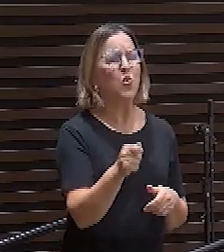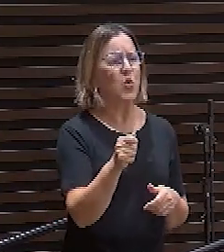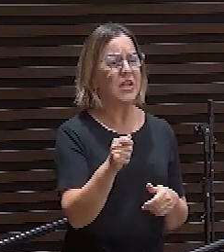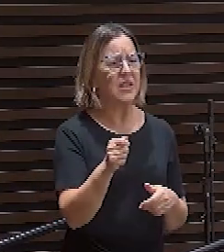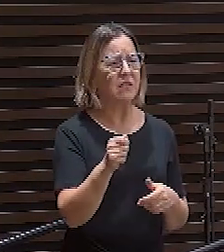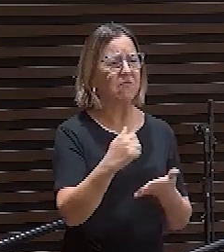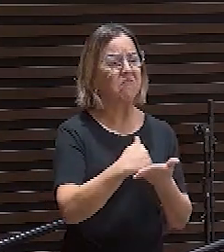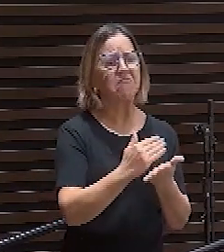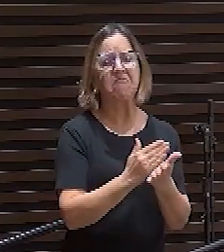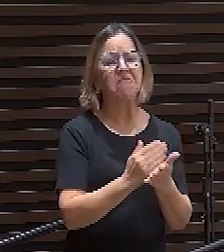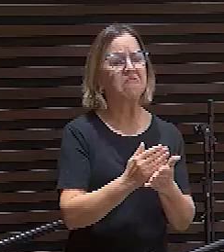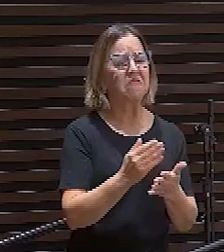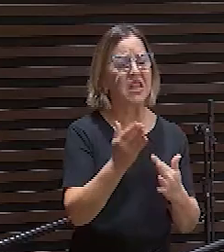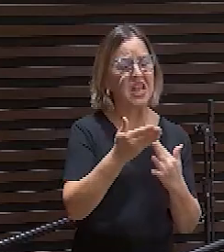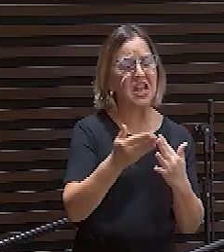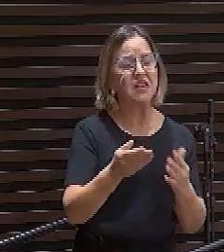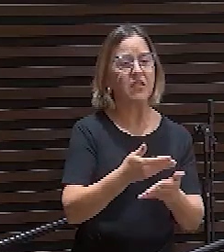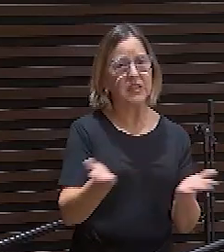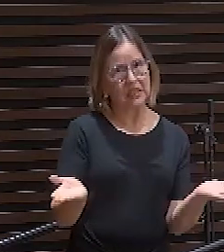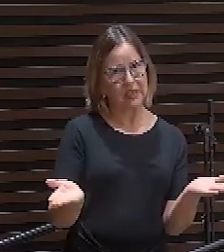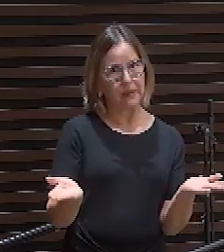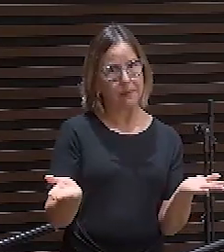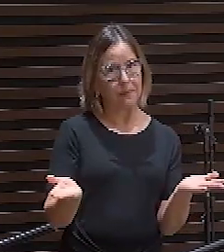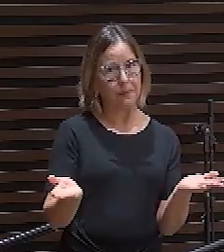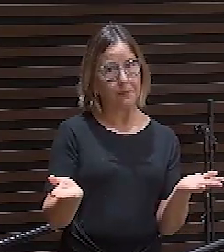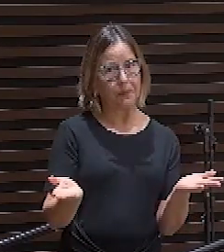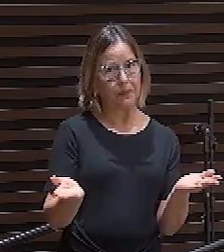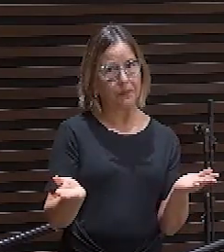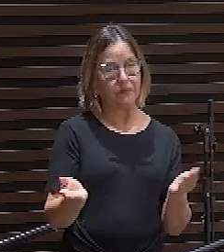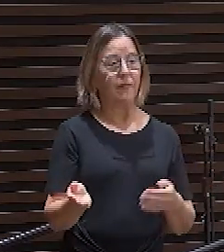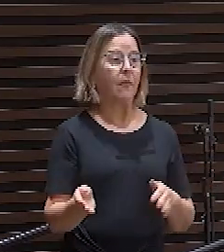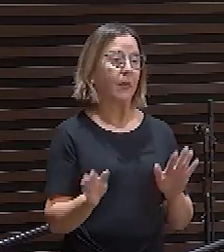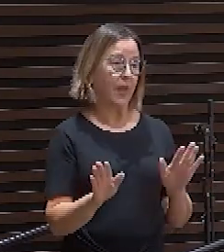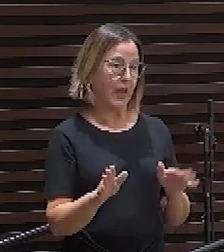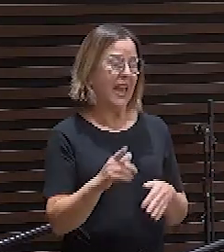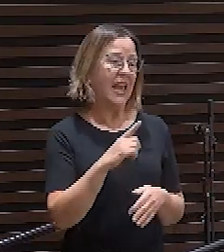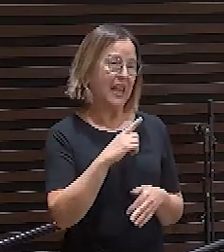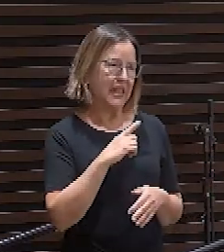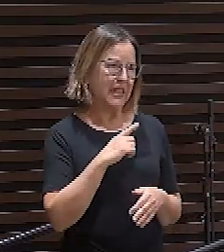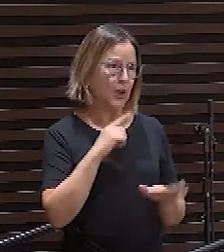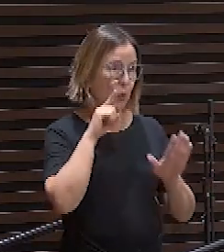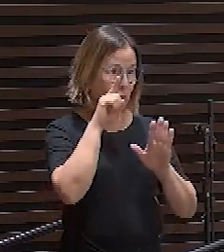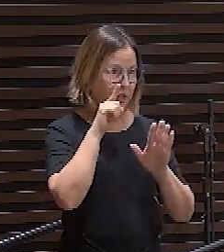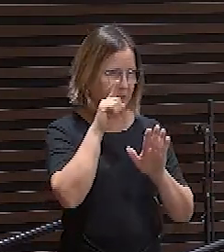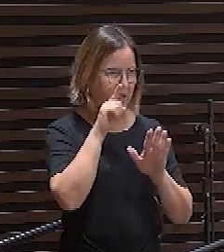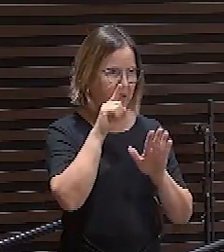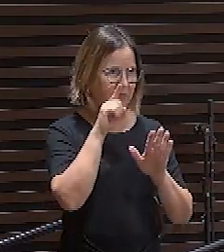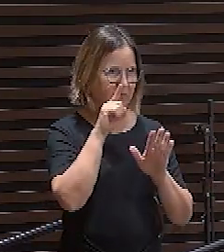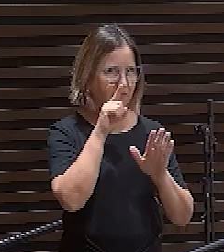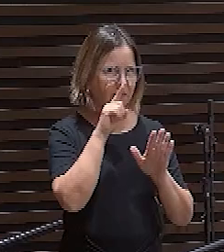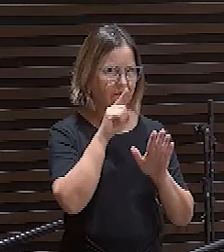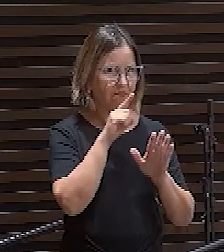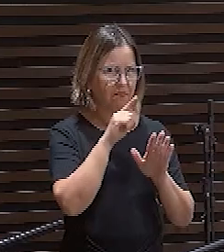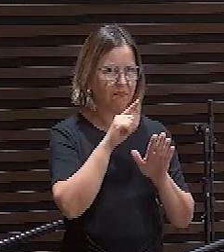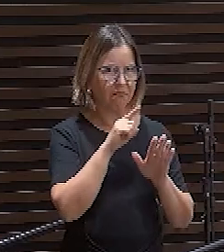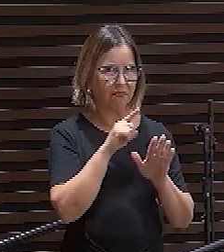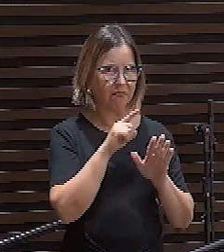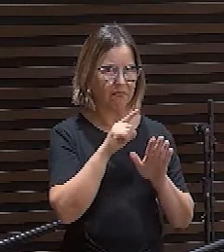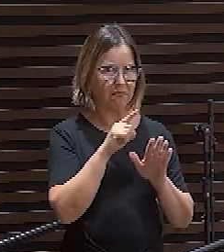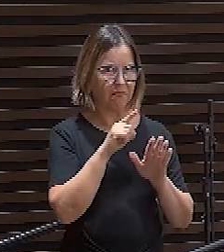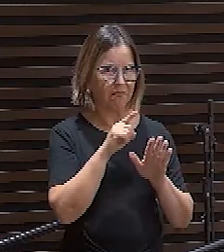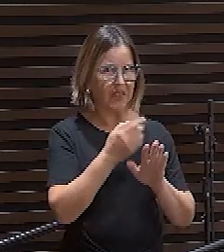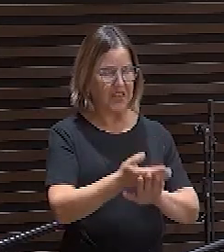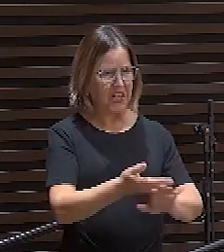vós? Então lhes recomendou: Tende cuidado e guardai-vos de toda e qualquer